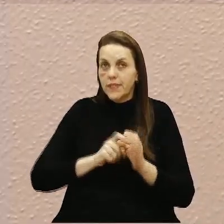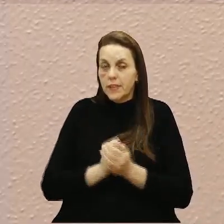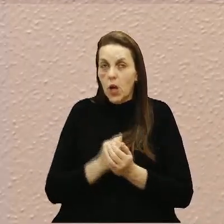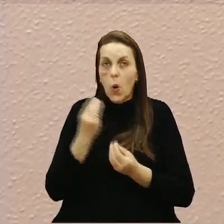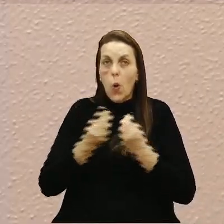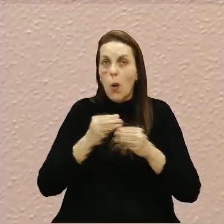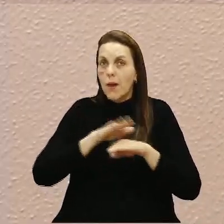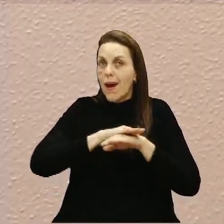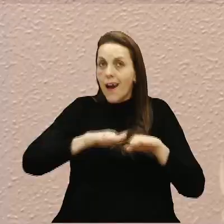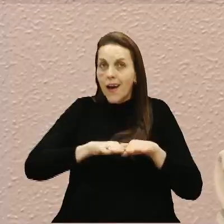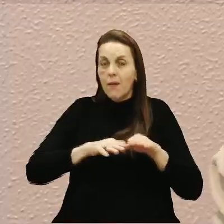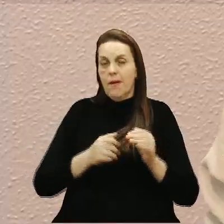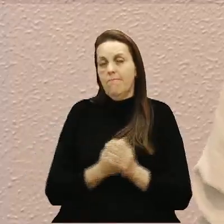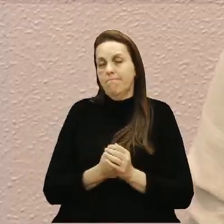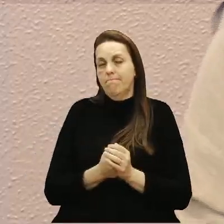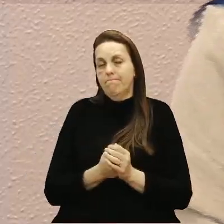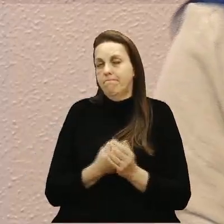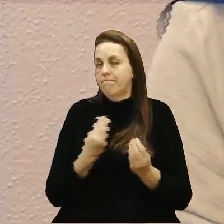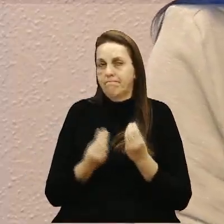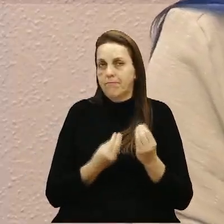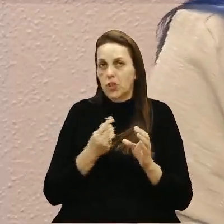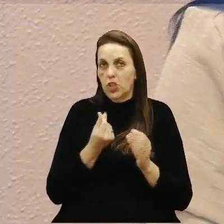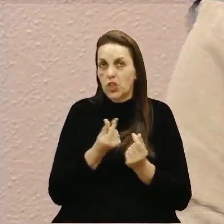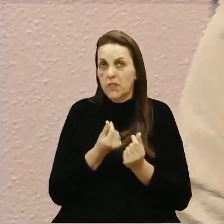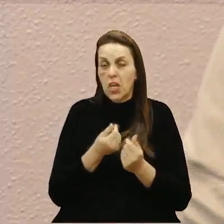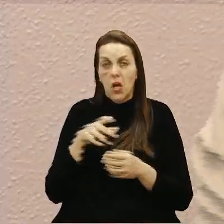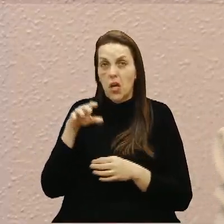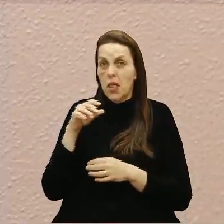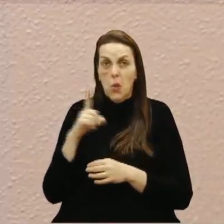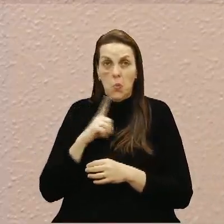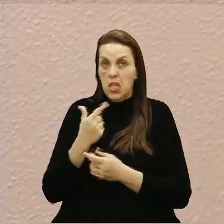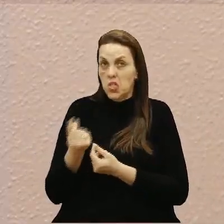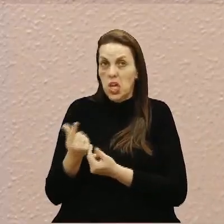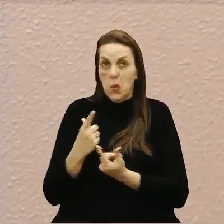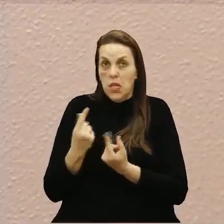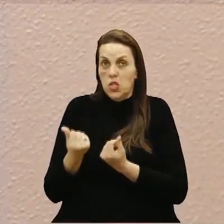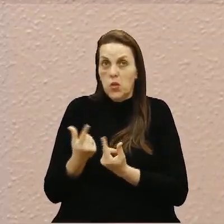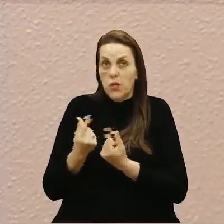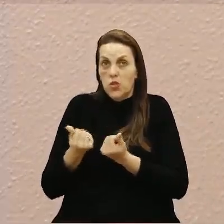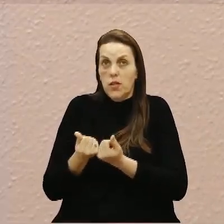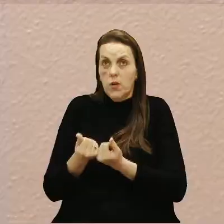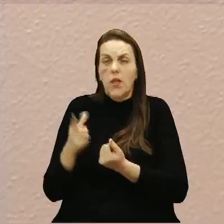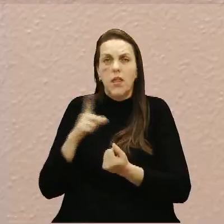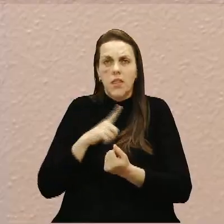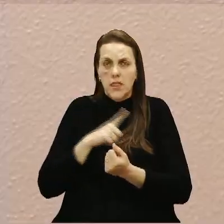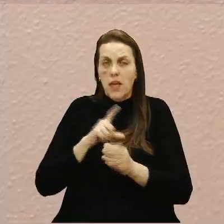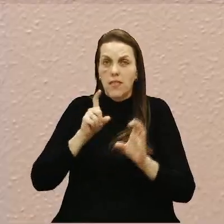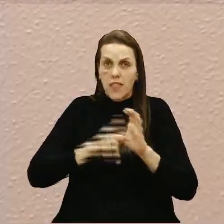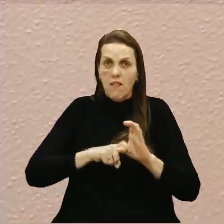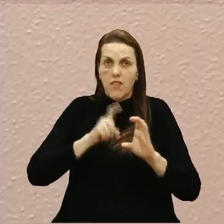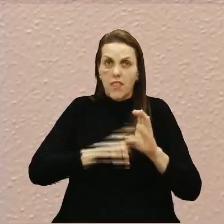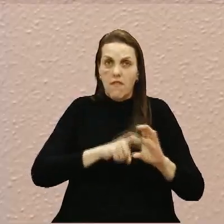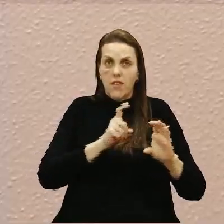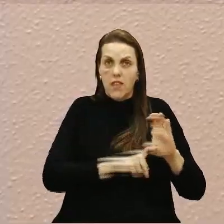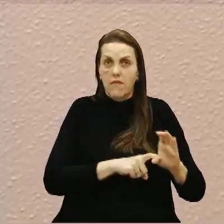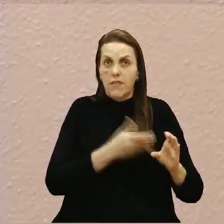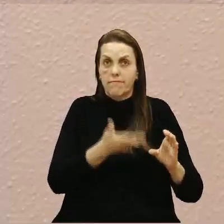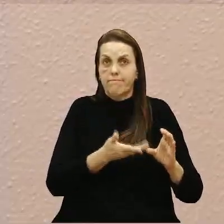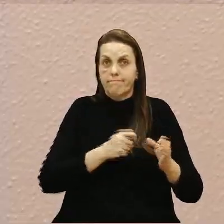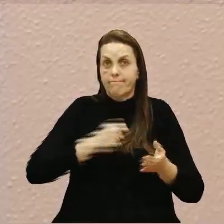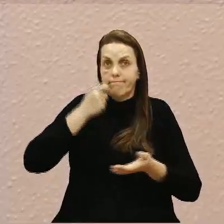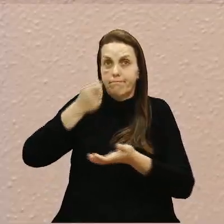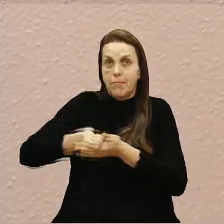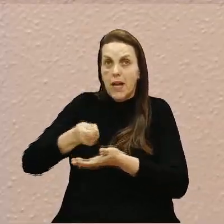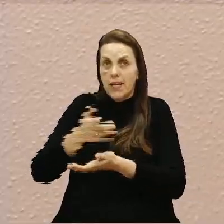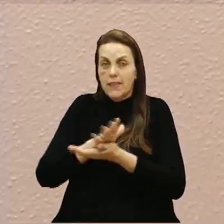dívida. Porque muitas vezes a gente ouve, não tem dinheiro para nada. E aí, daqui a pouco, tem grandes devedores da nossa cidade que não pagam as